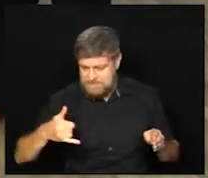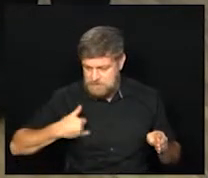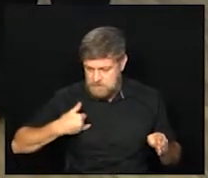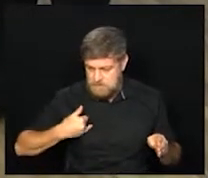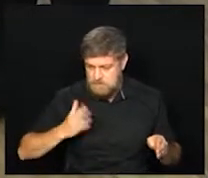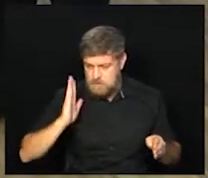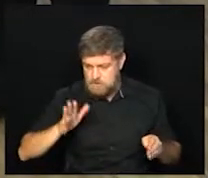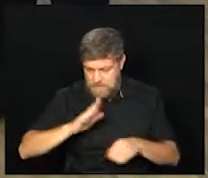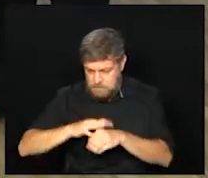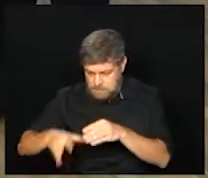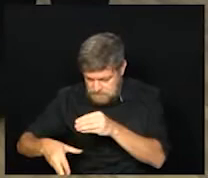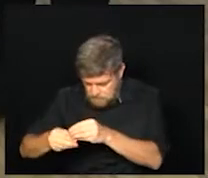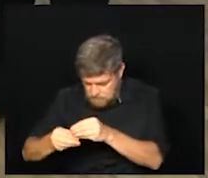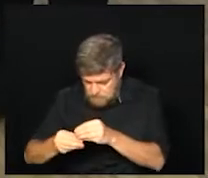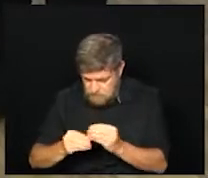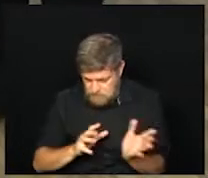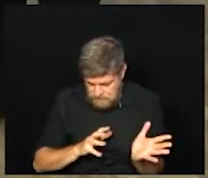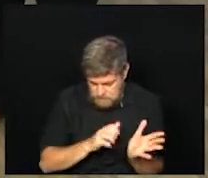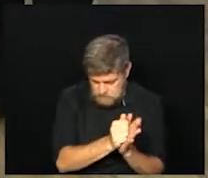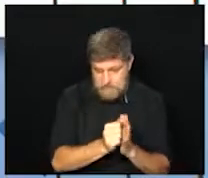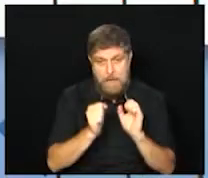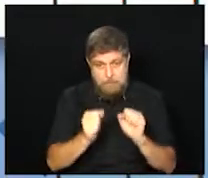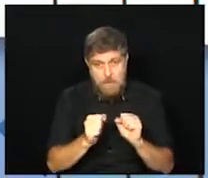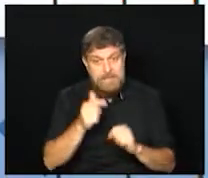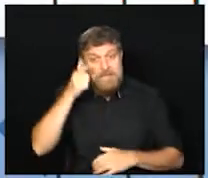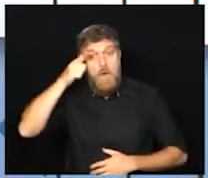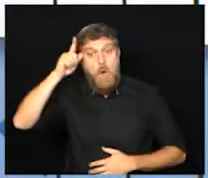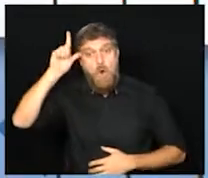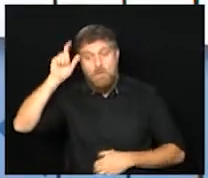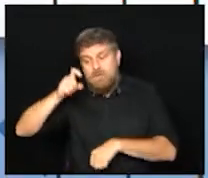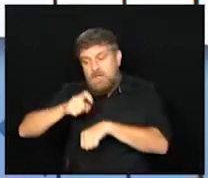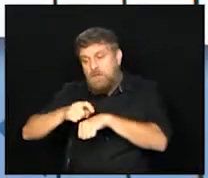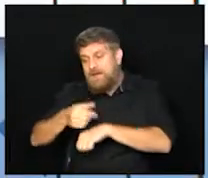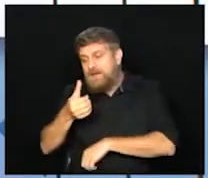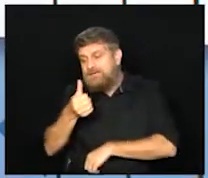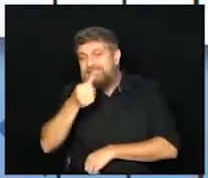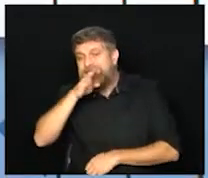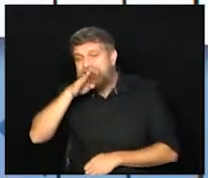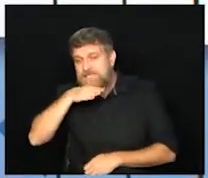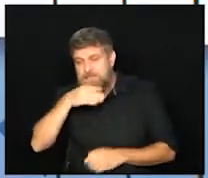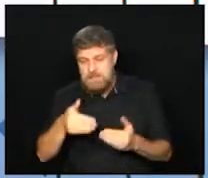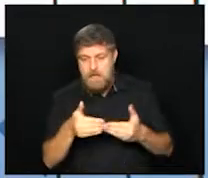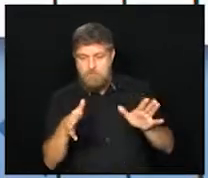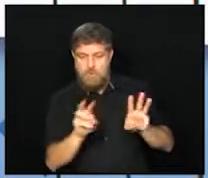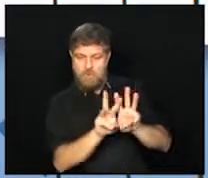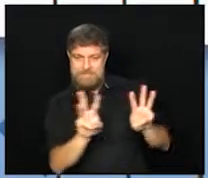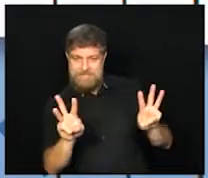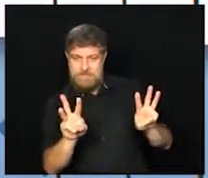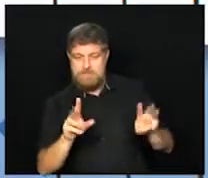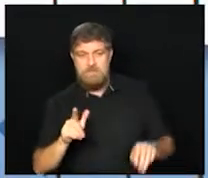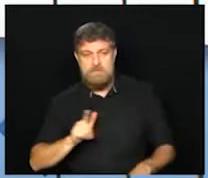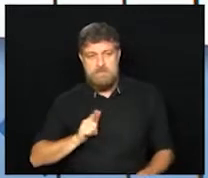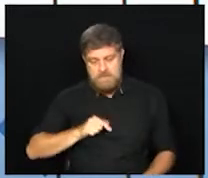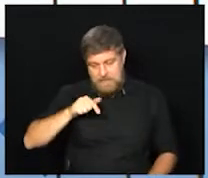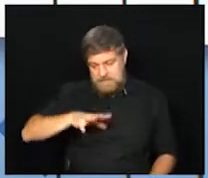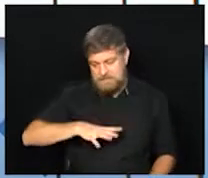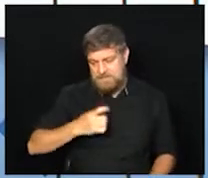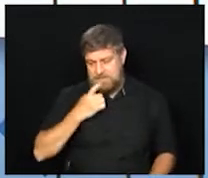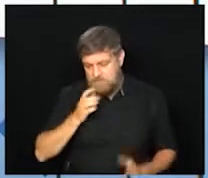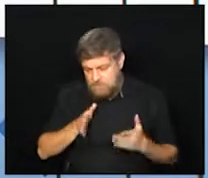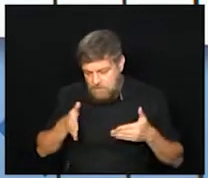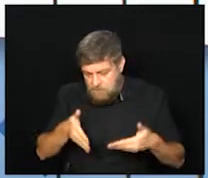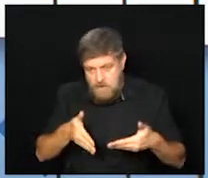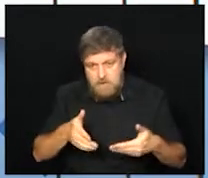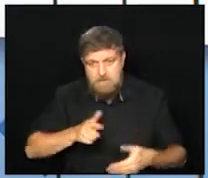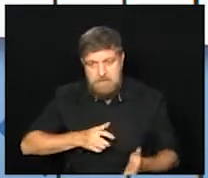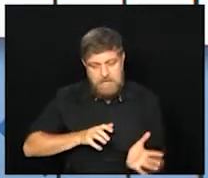comorbidades já podem agendar? Isso, essa abertura foi ontem, a partir das 6 horas da tarde. Então, na cidade de Campinas especificamente,